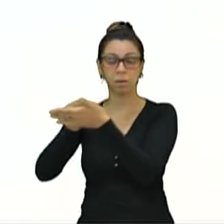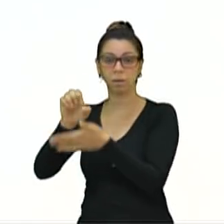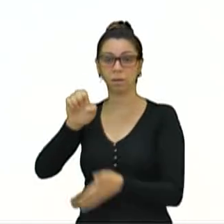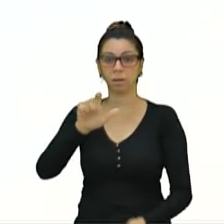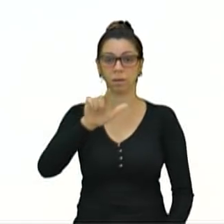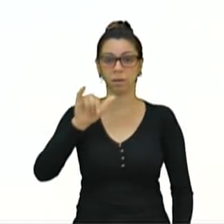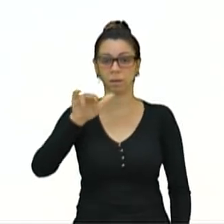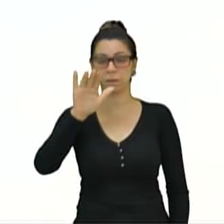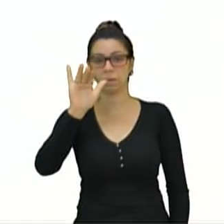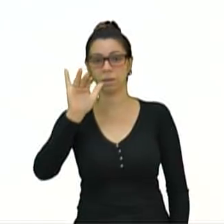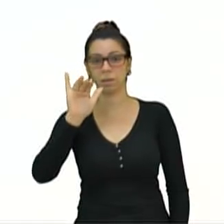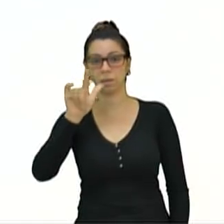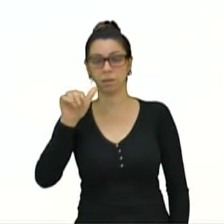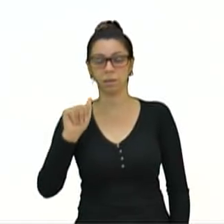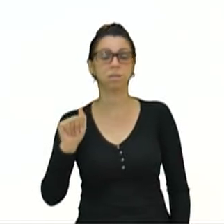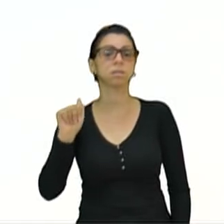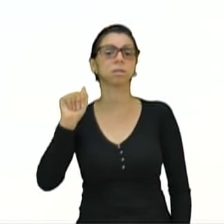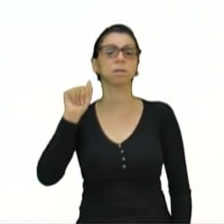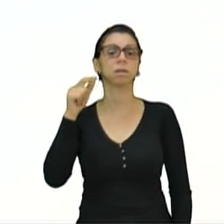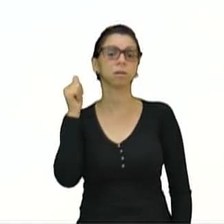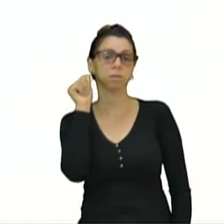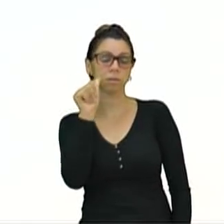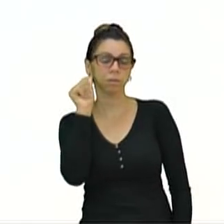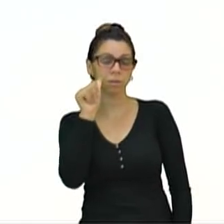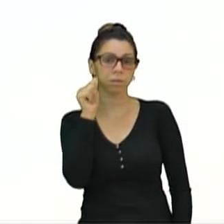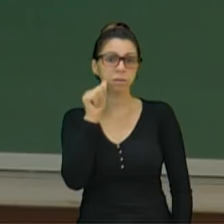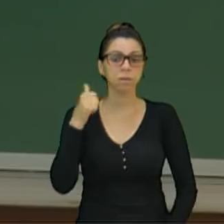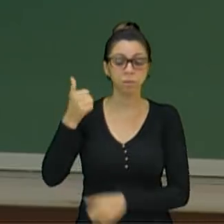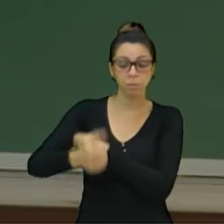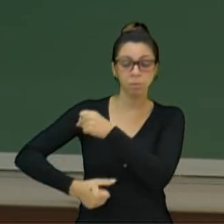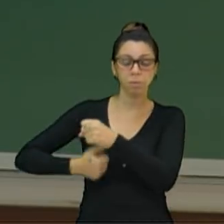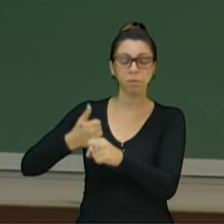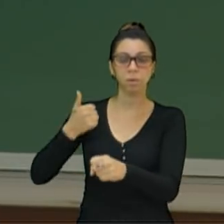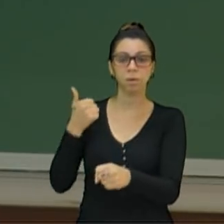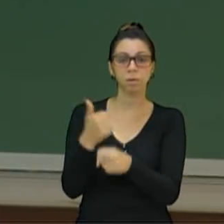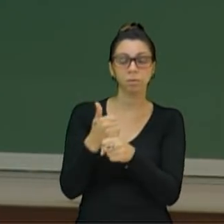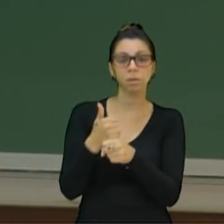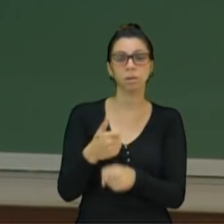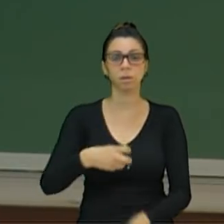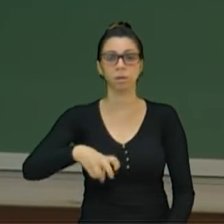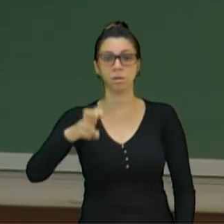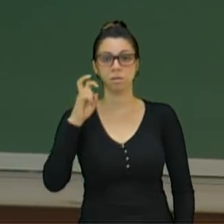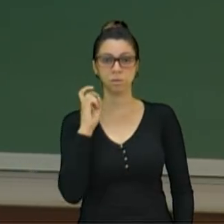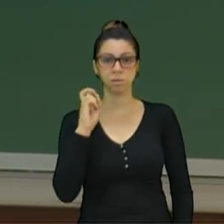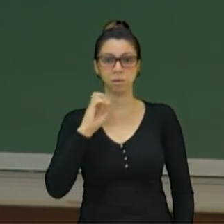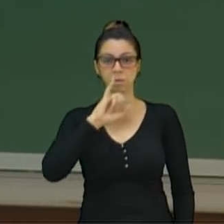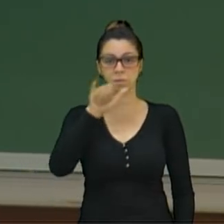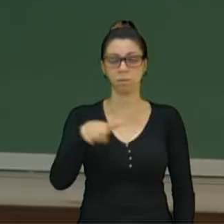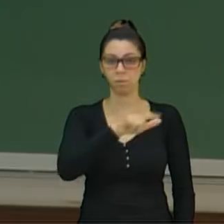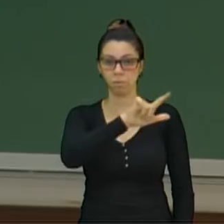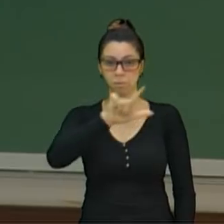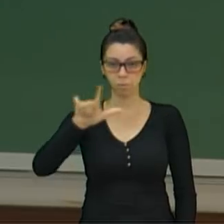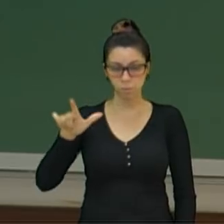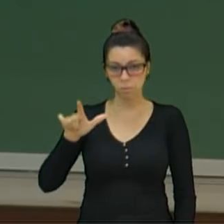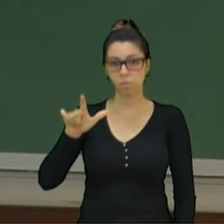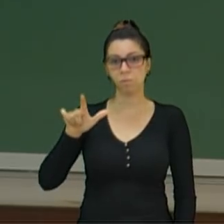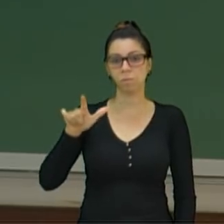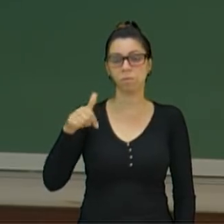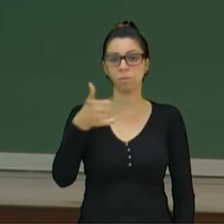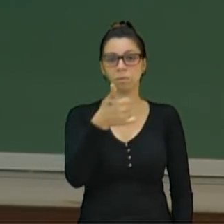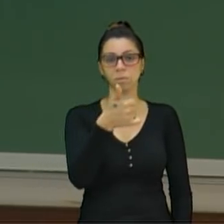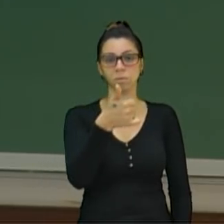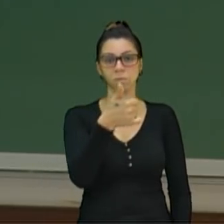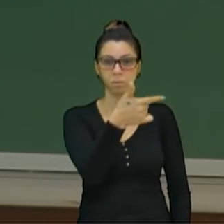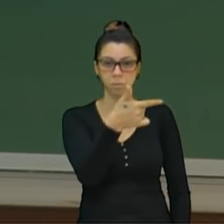e é uma reportagem de 5 de junho de 2018. Né? Já tem uns 2 anos, mas não é uma notícia